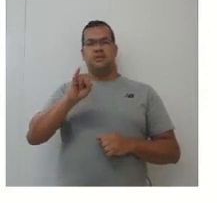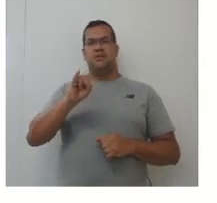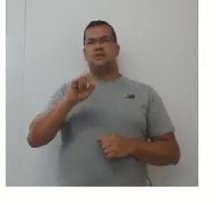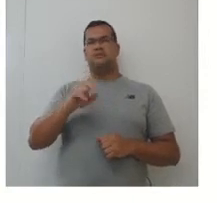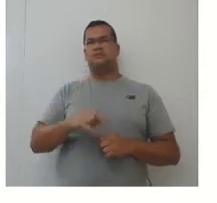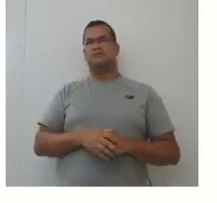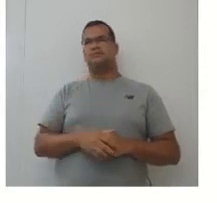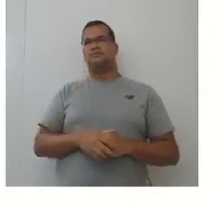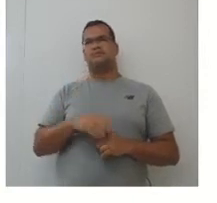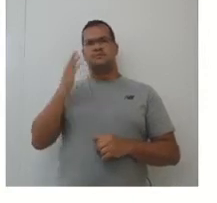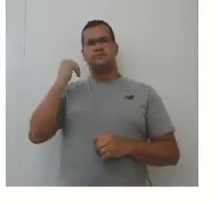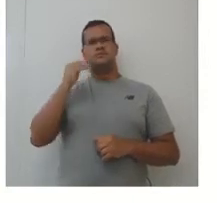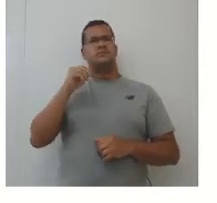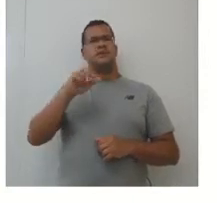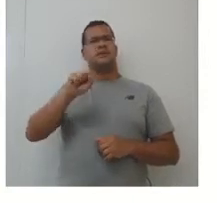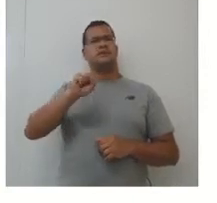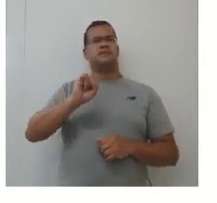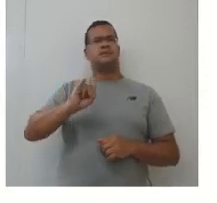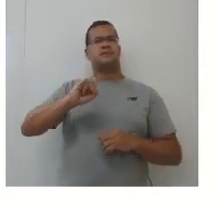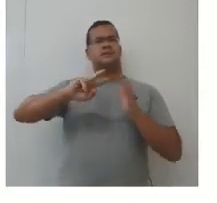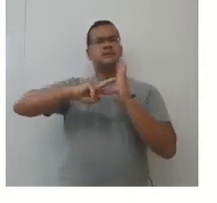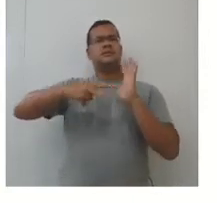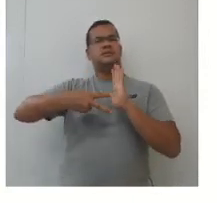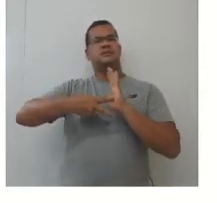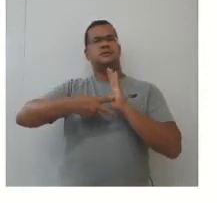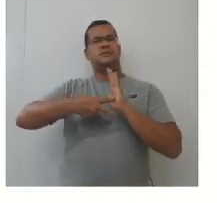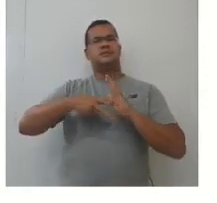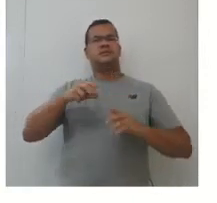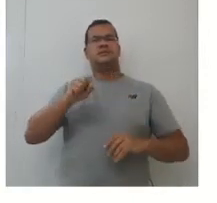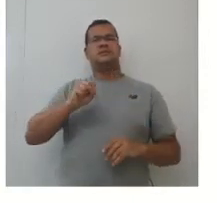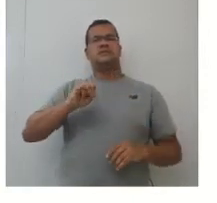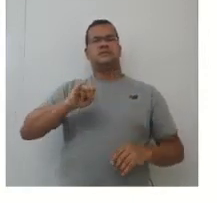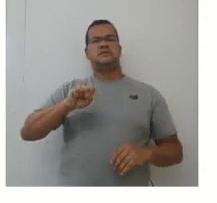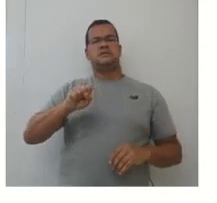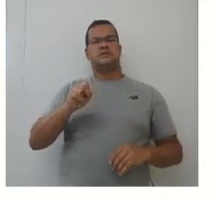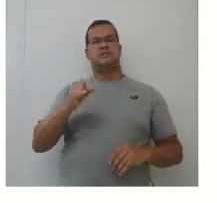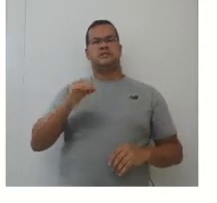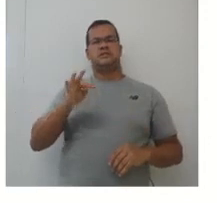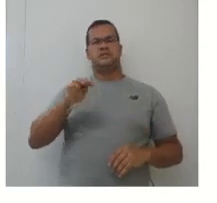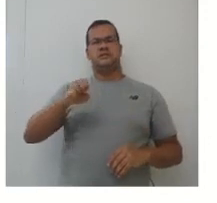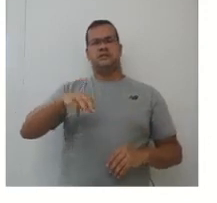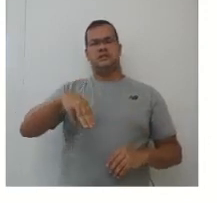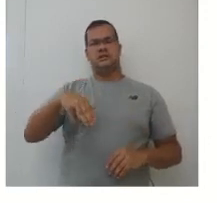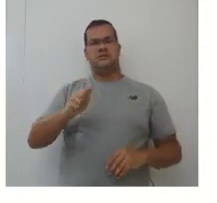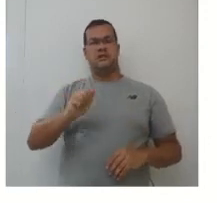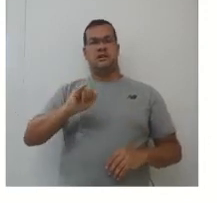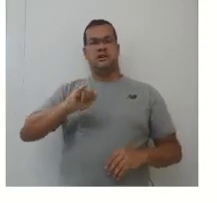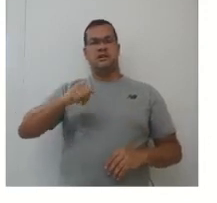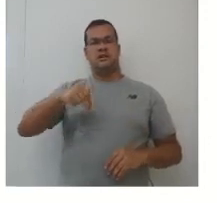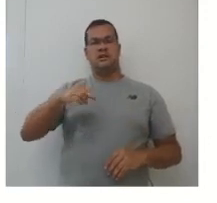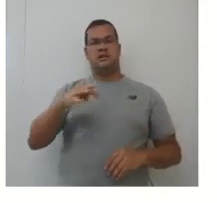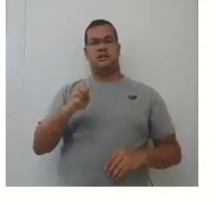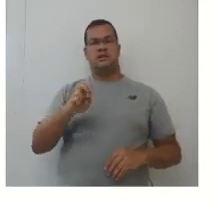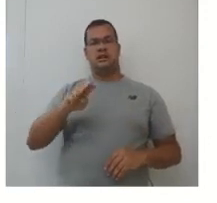Tu sabe que SI representa o sistema chamado Sistema Internacional de